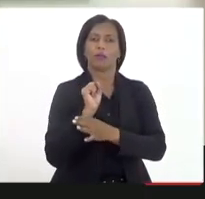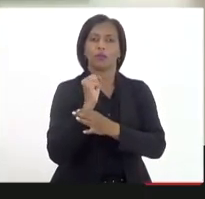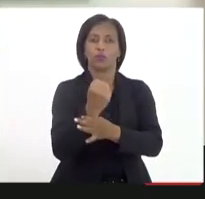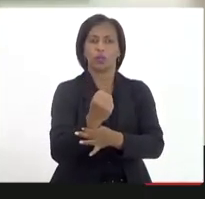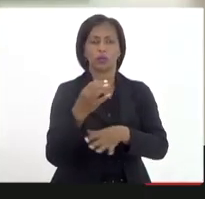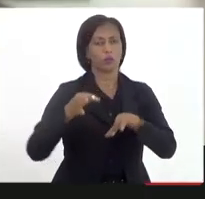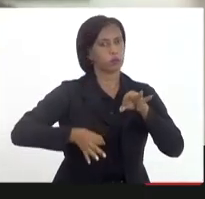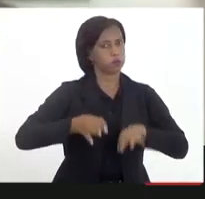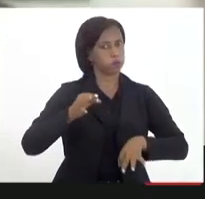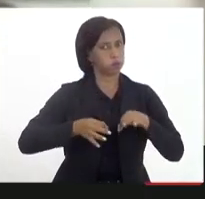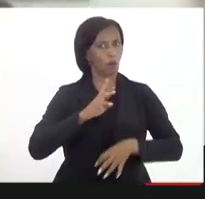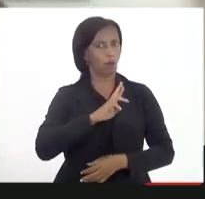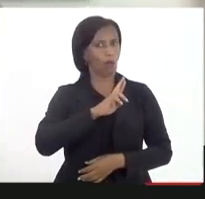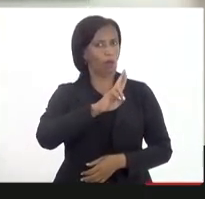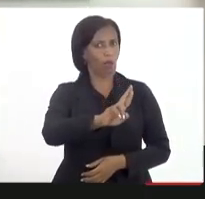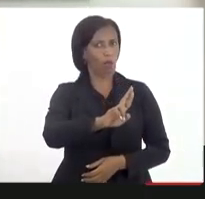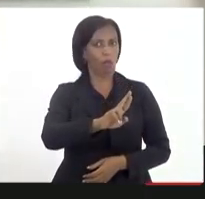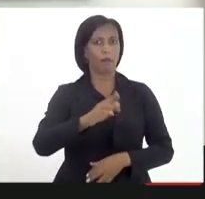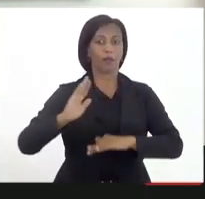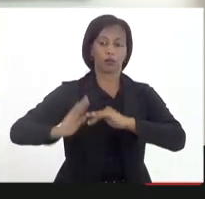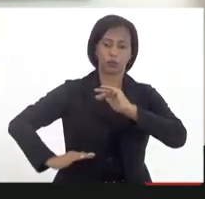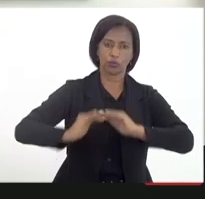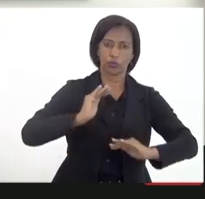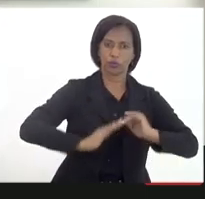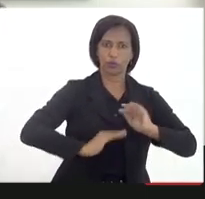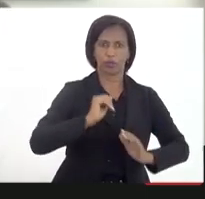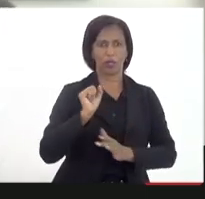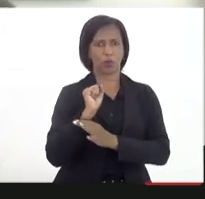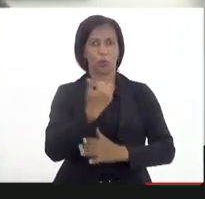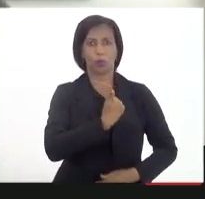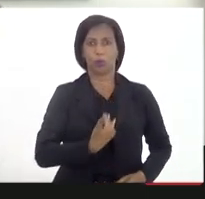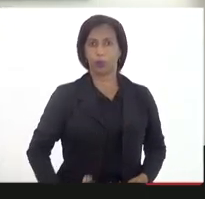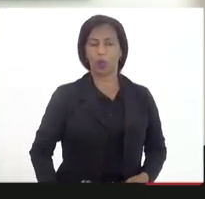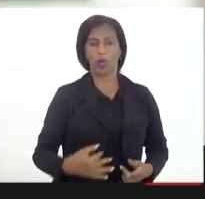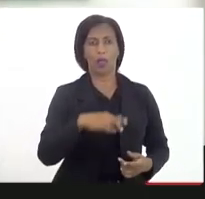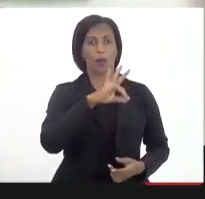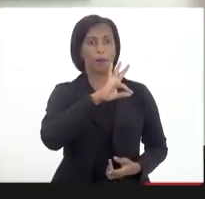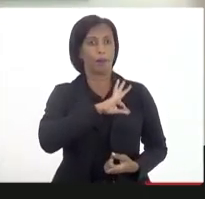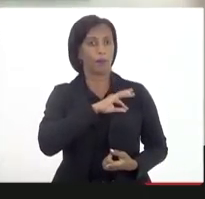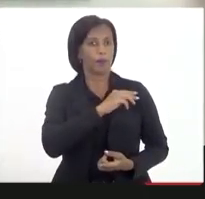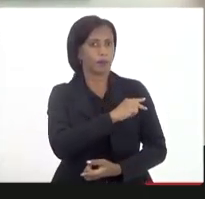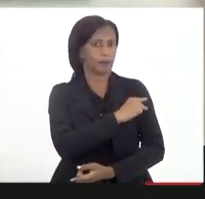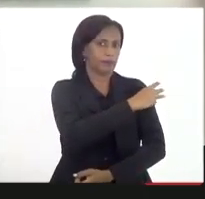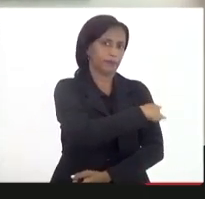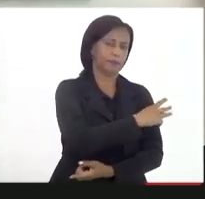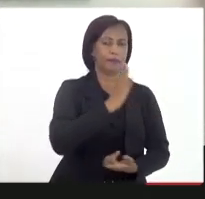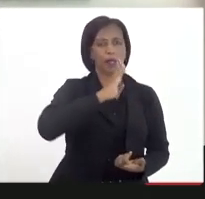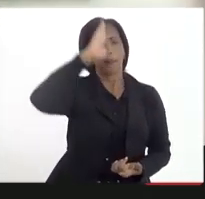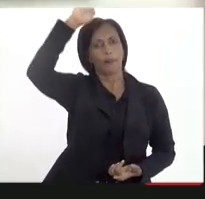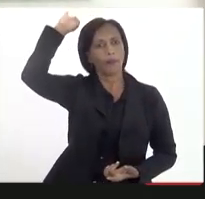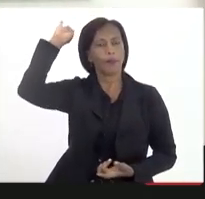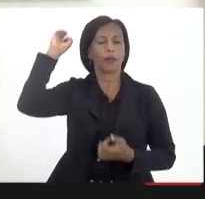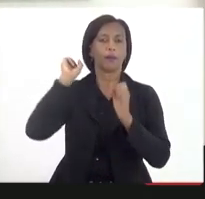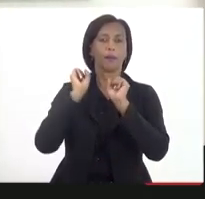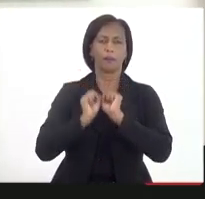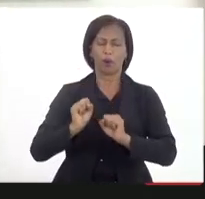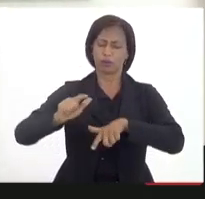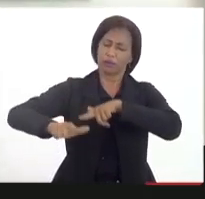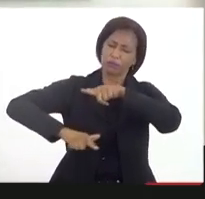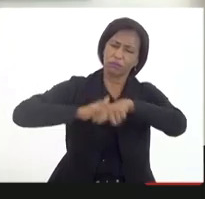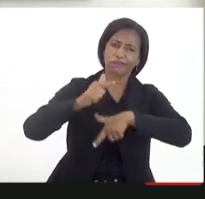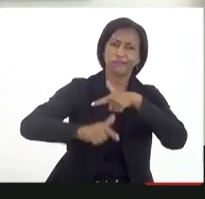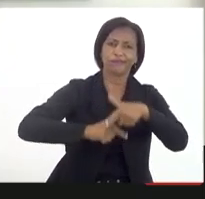e respaldo para que os profissionais da Segurança Pública do Polícia Militar do Corpo de Bombeiros Militar possam exercer a